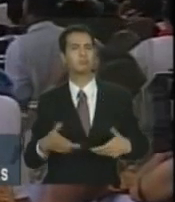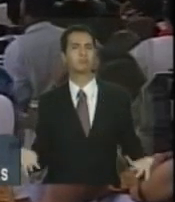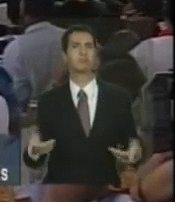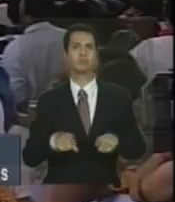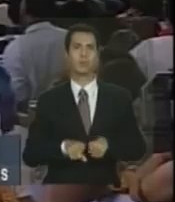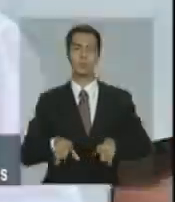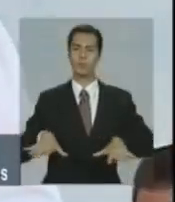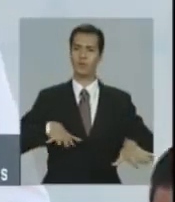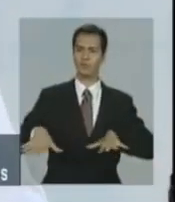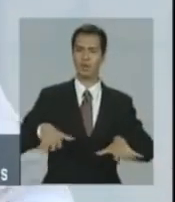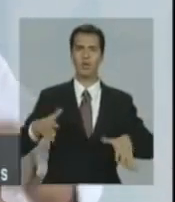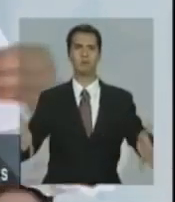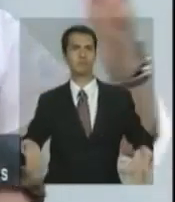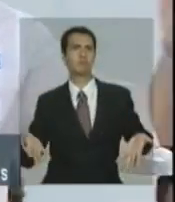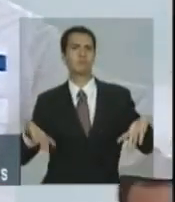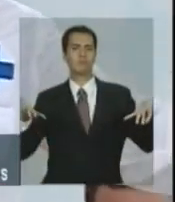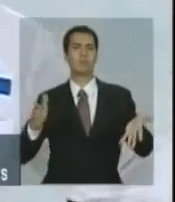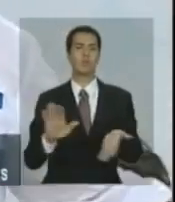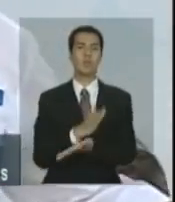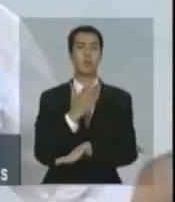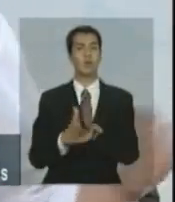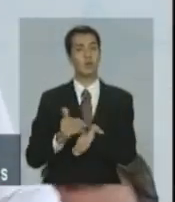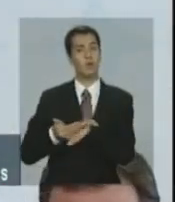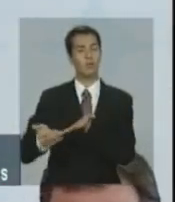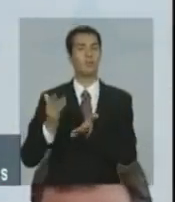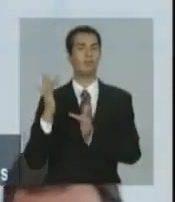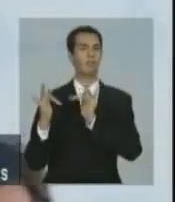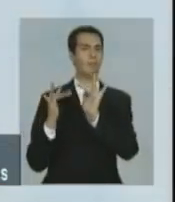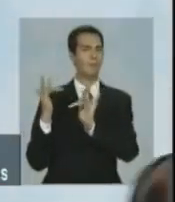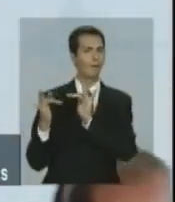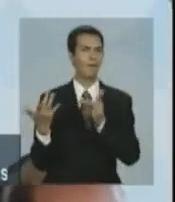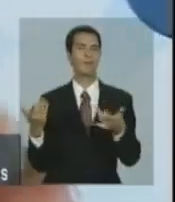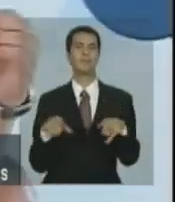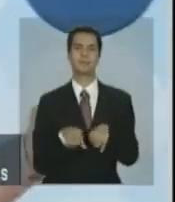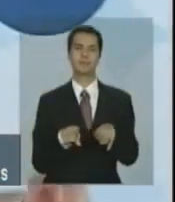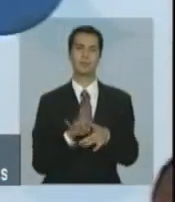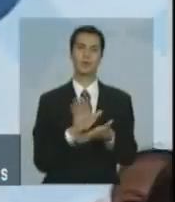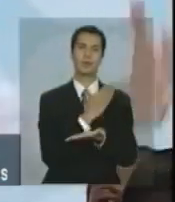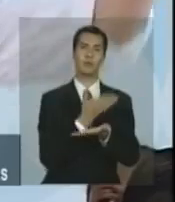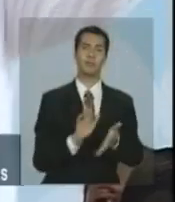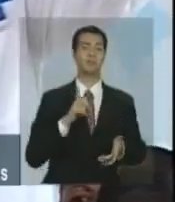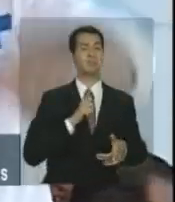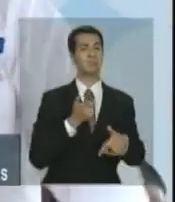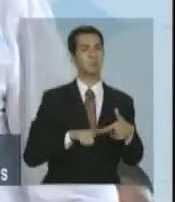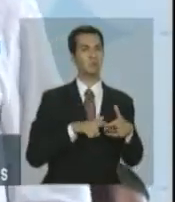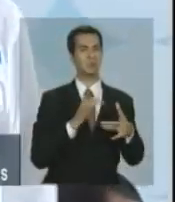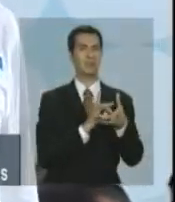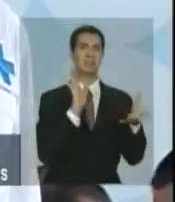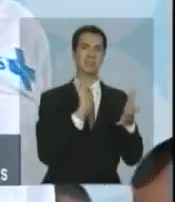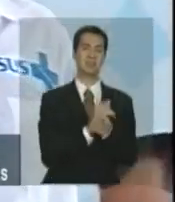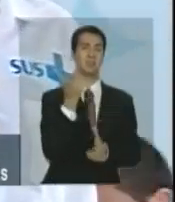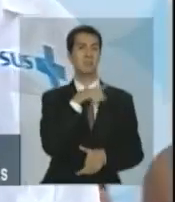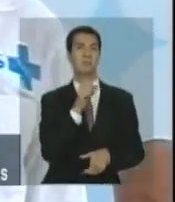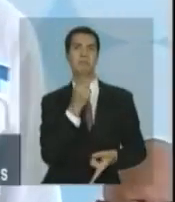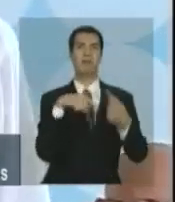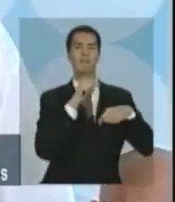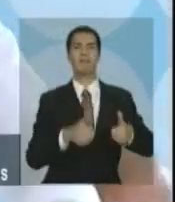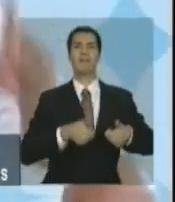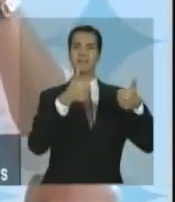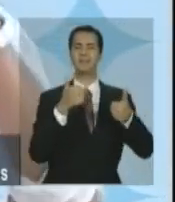se movimentam. Tem uns que começam a namorar, tem uns que estavam com problema do casamento, melhoram o casamento,